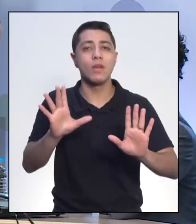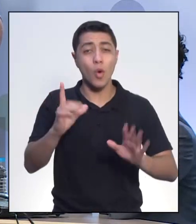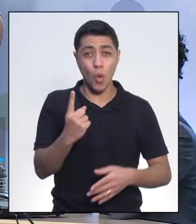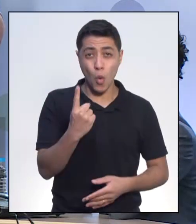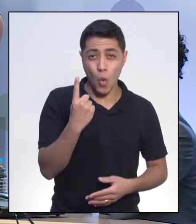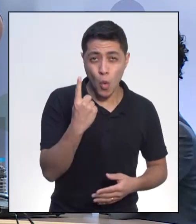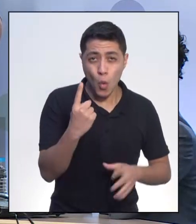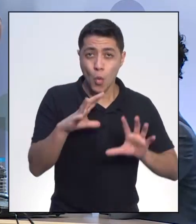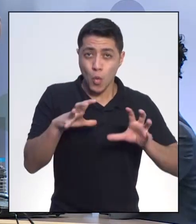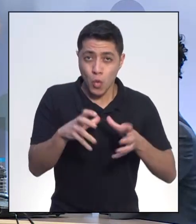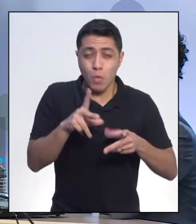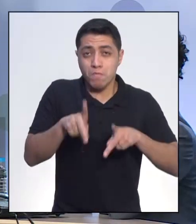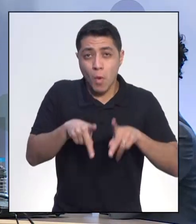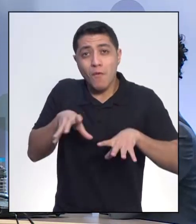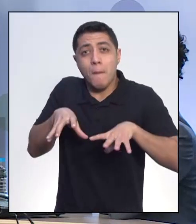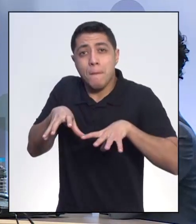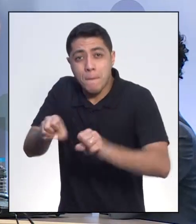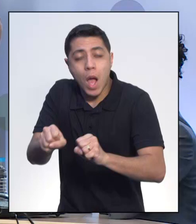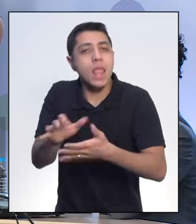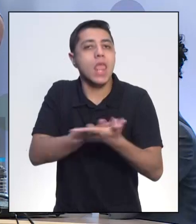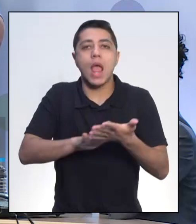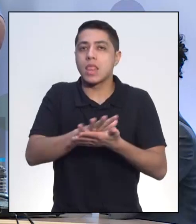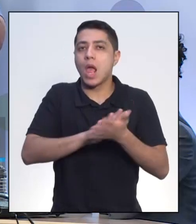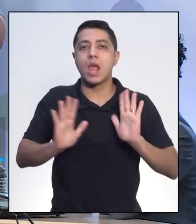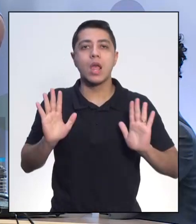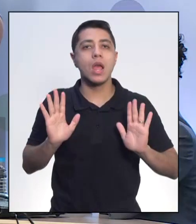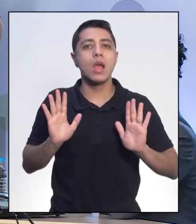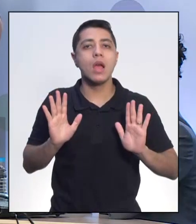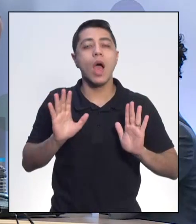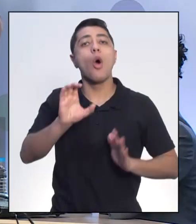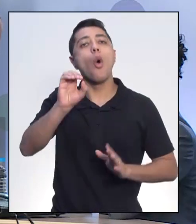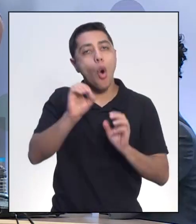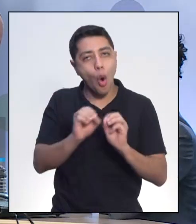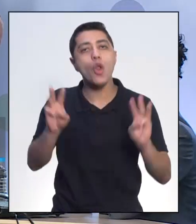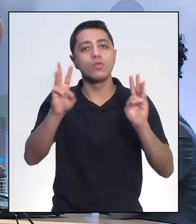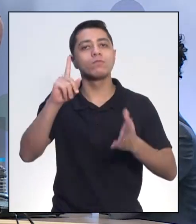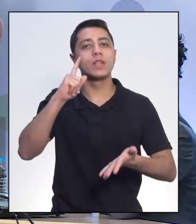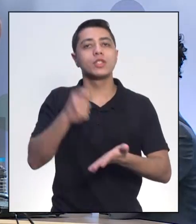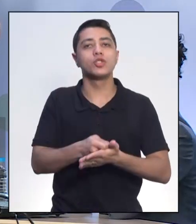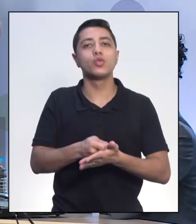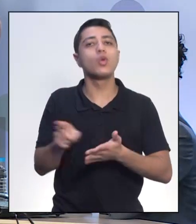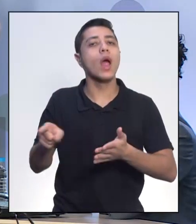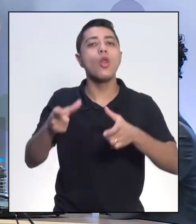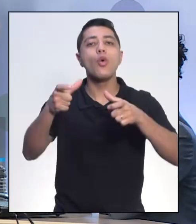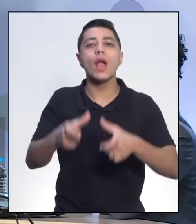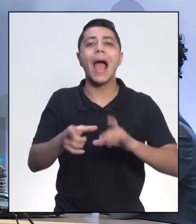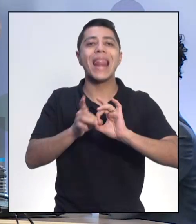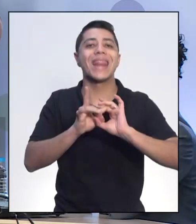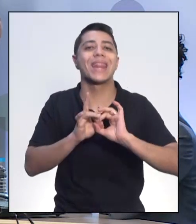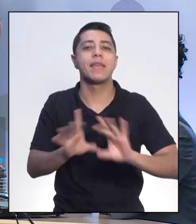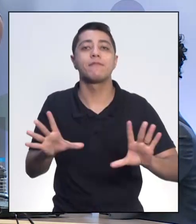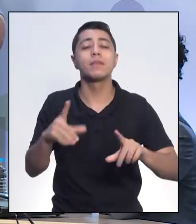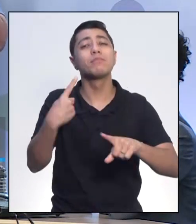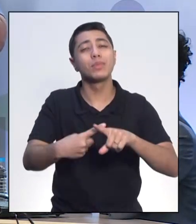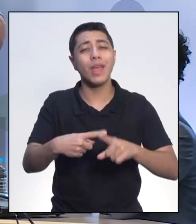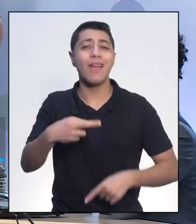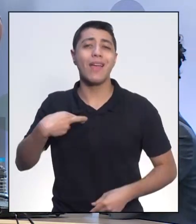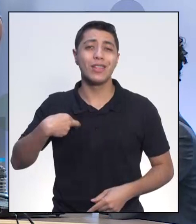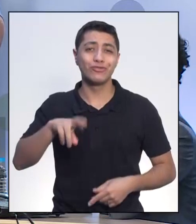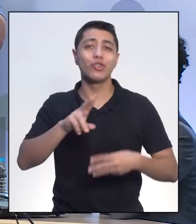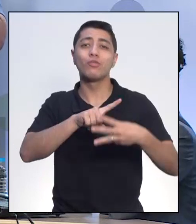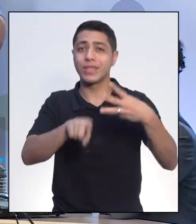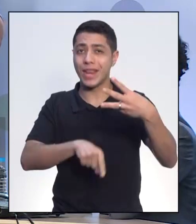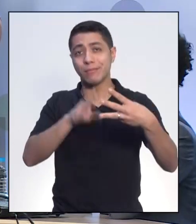por ser uma principal cidade religiosa dessas três religiões que nós temos no planeta, aí, que abrange boa